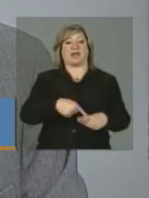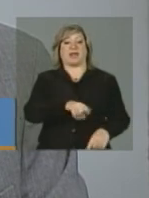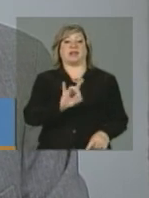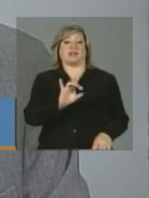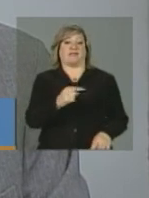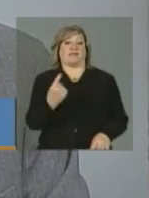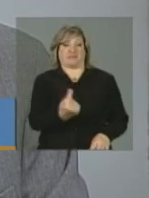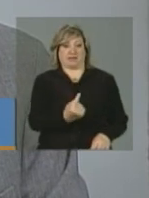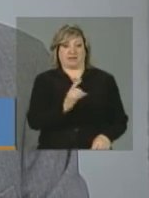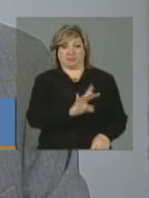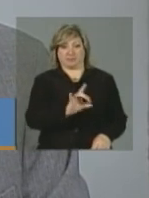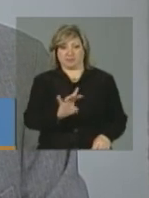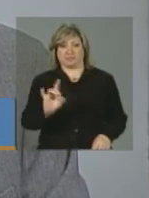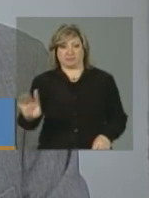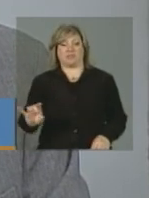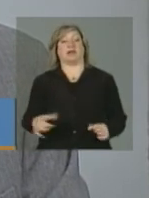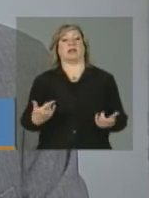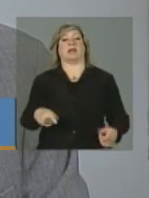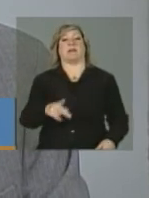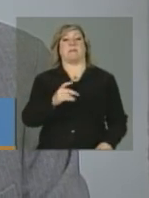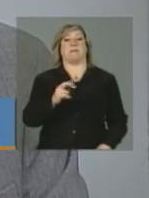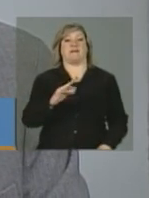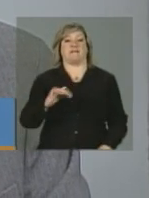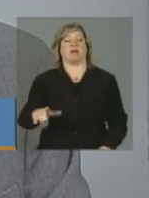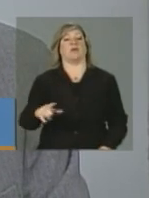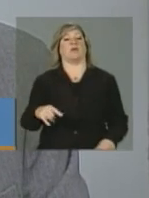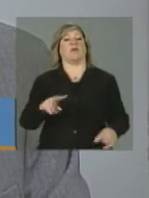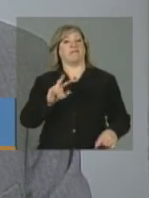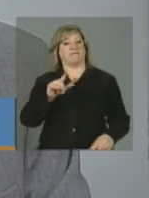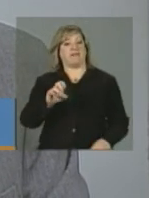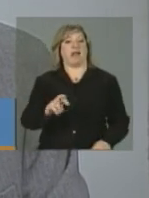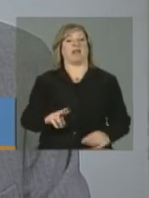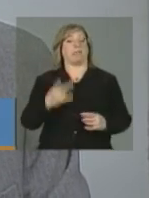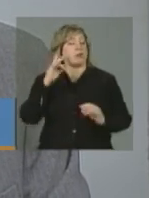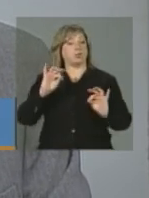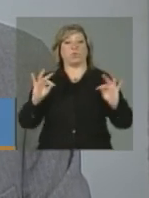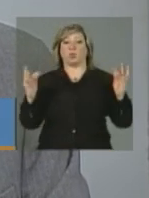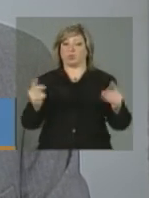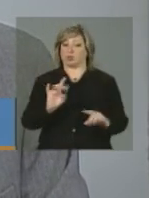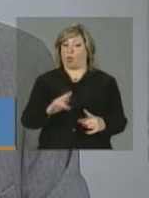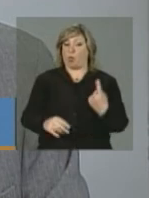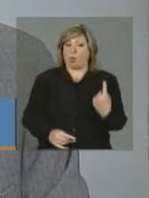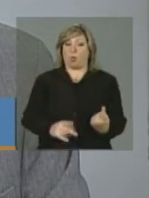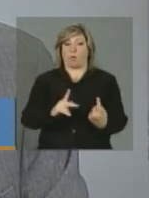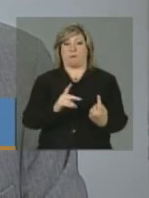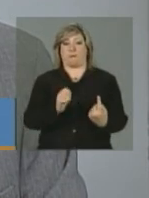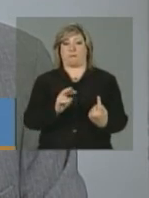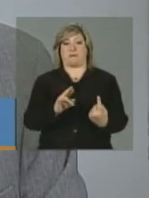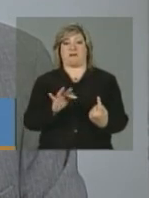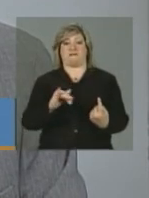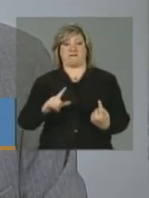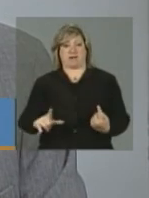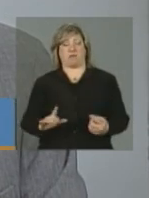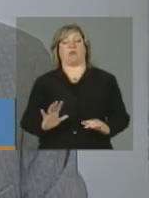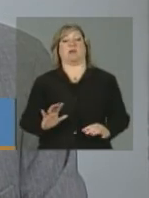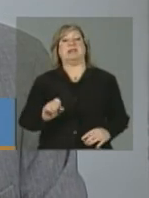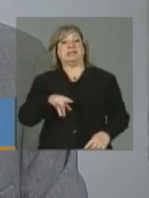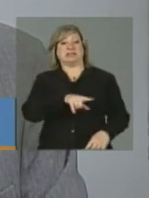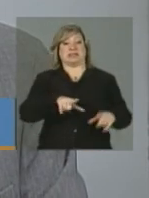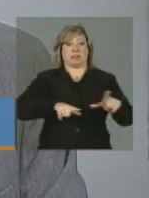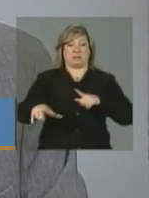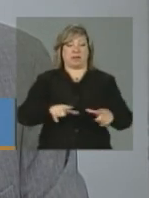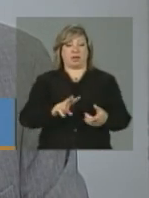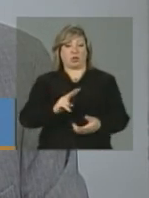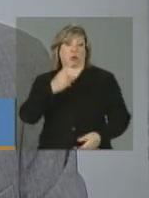né, toda a atribuição de perfil, tudo isso, vale para tudo. Então, se ele trabalhar em mais de um município, ele